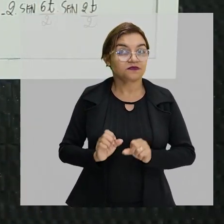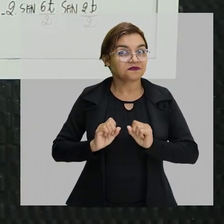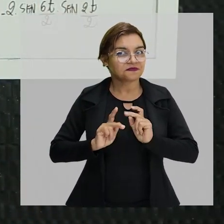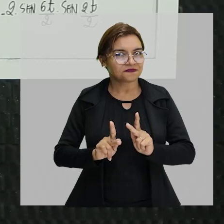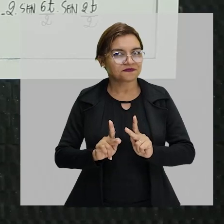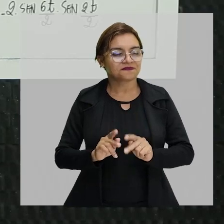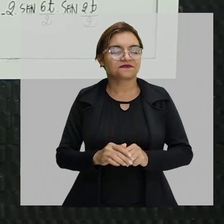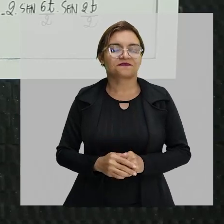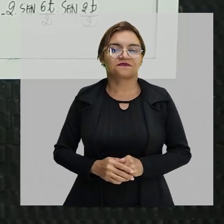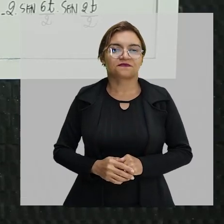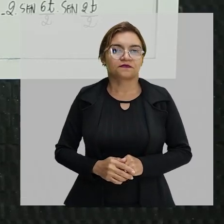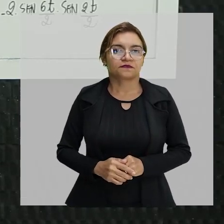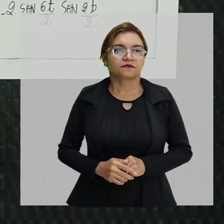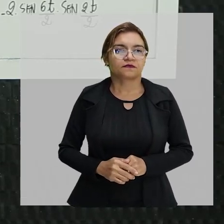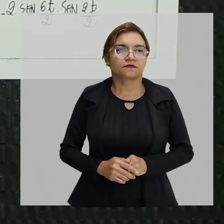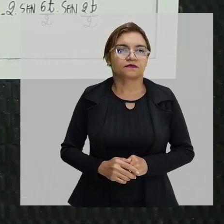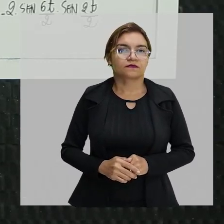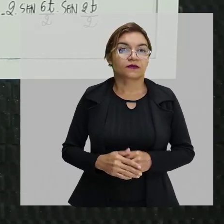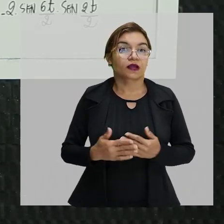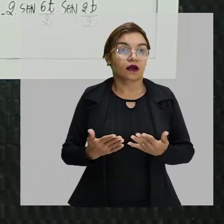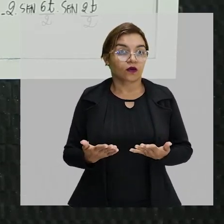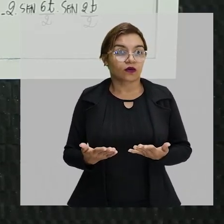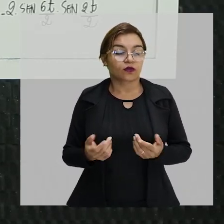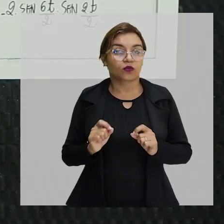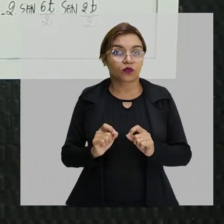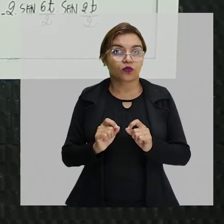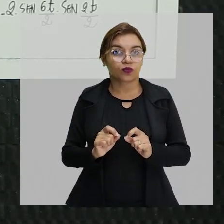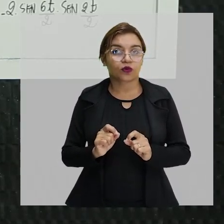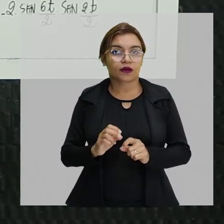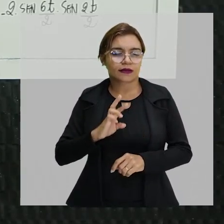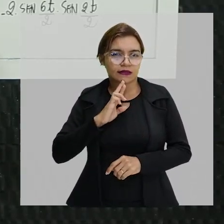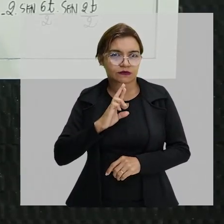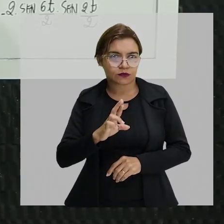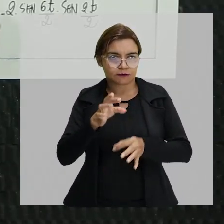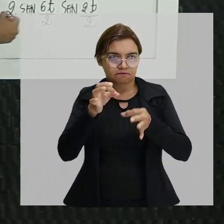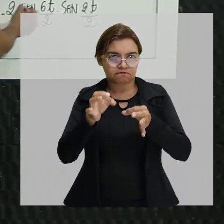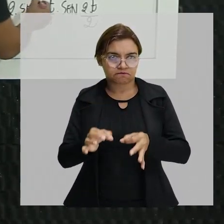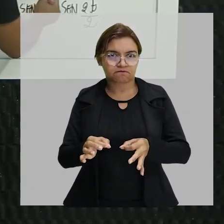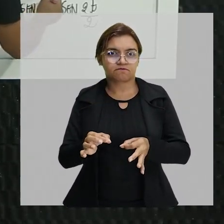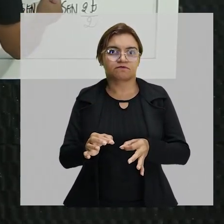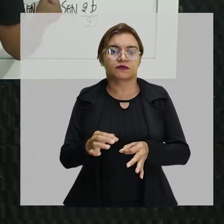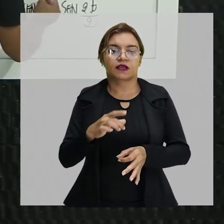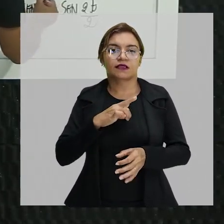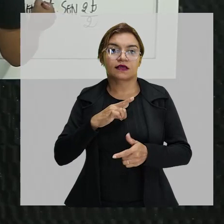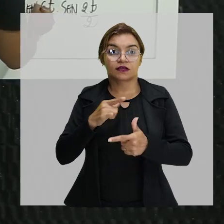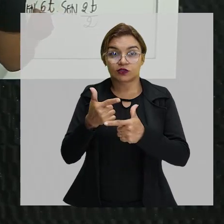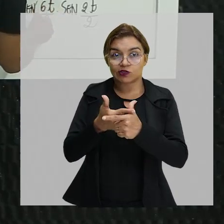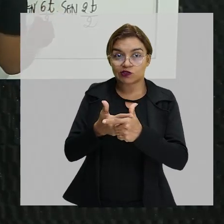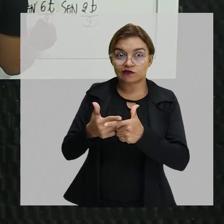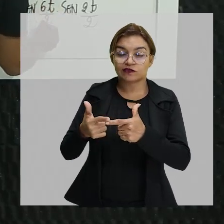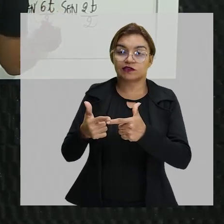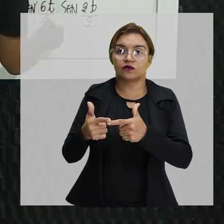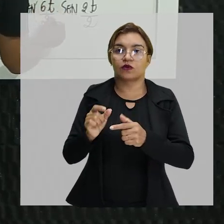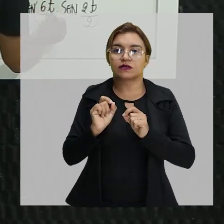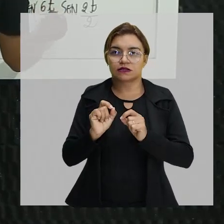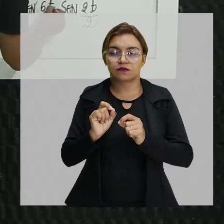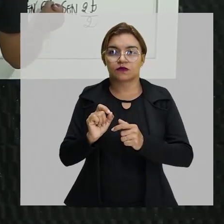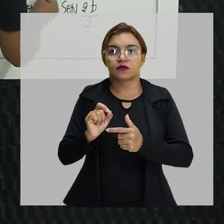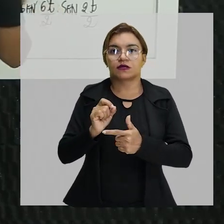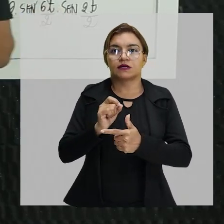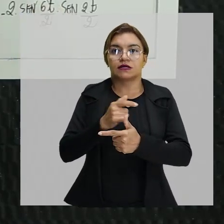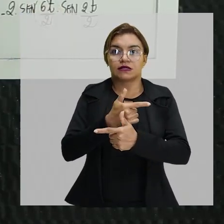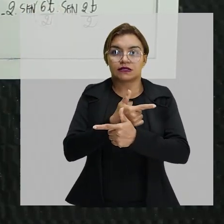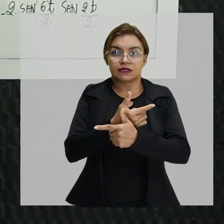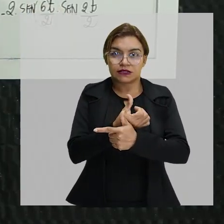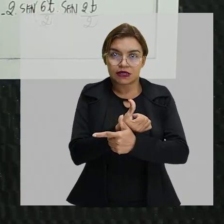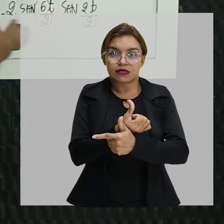Certo, turminha? Beleza. Agora, para finalizar a conta, né, você vai só realizar aqui essa divisão, né? Vou dividir aqui o 6